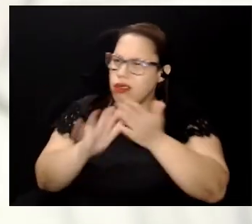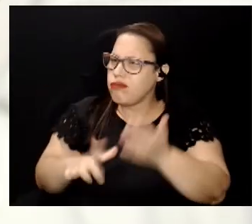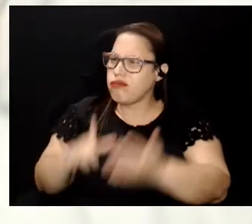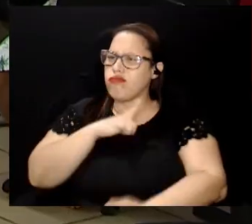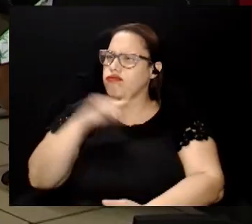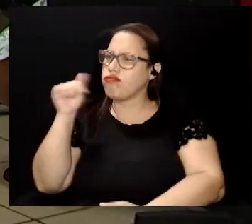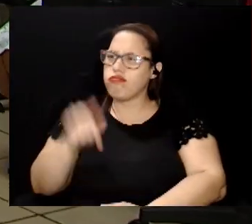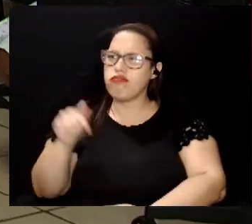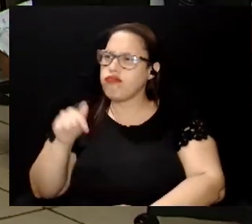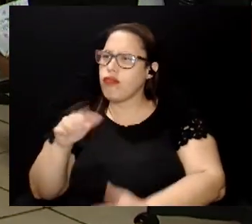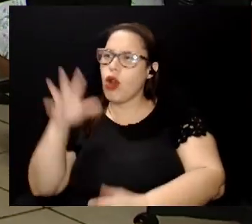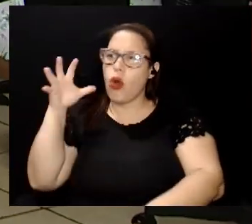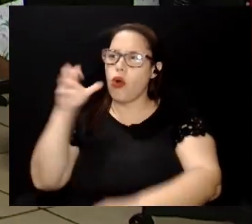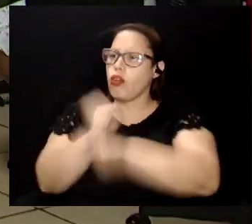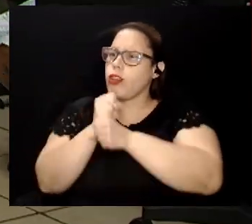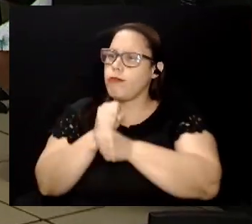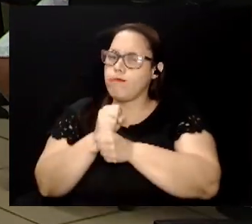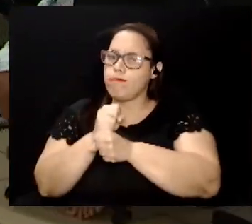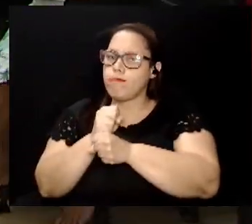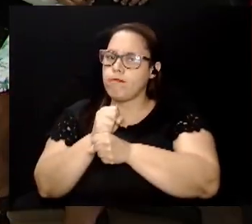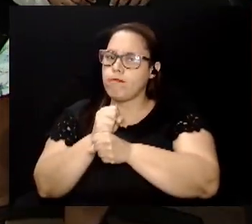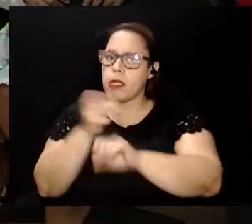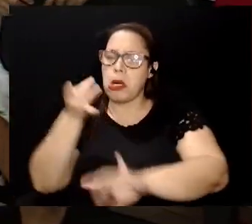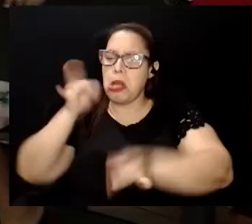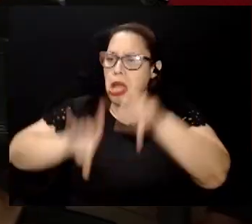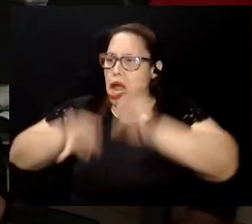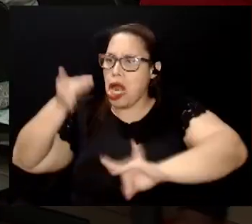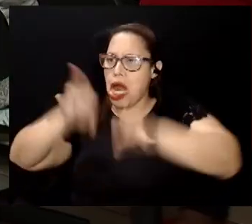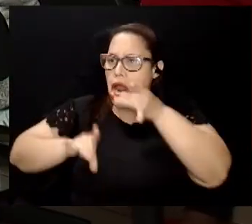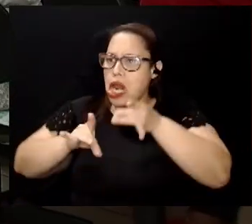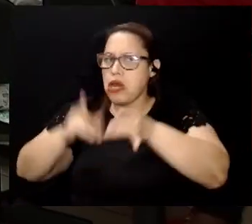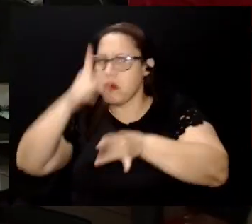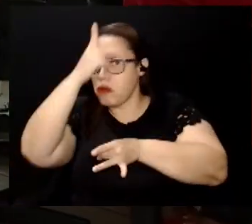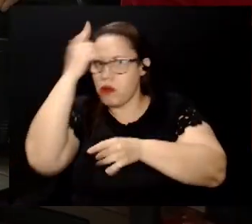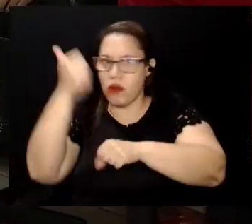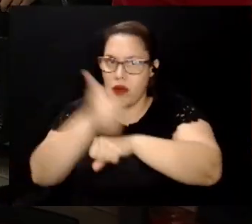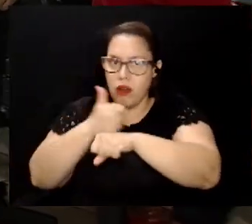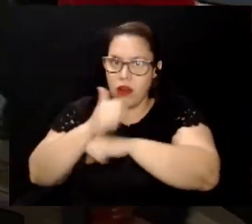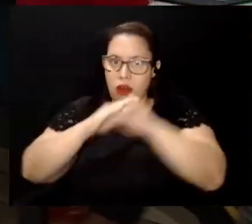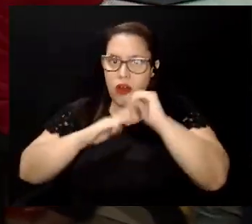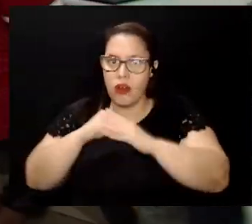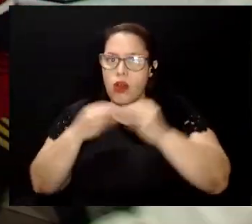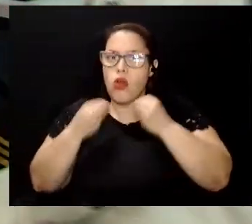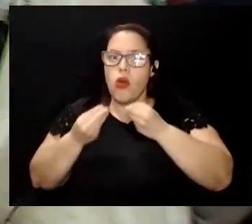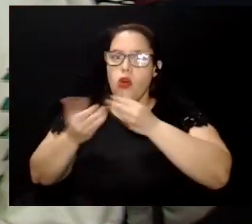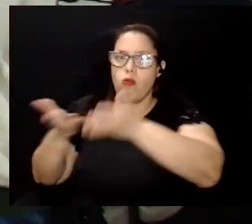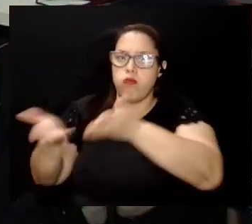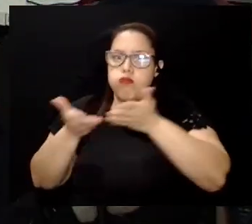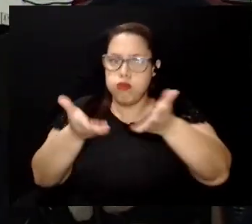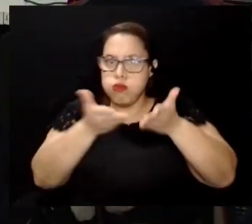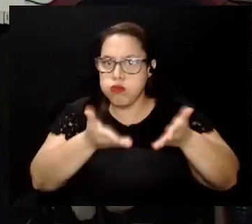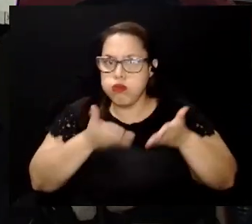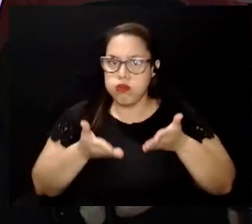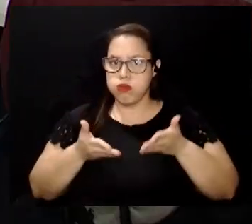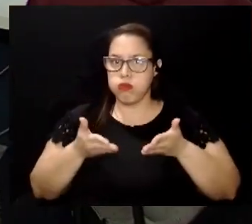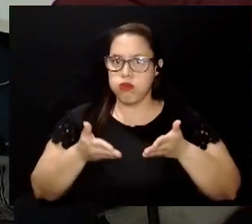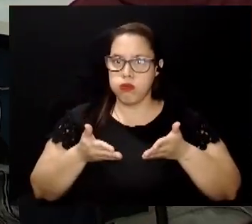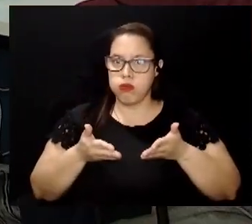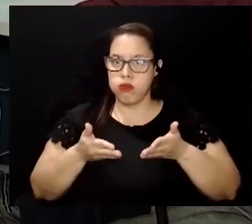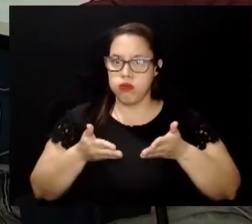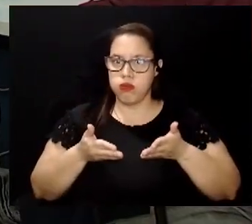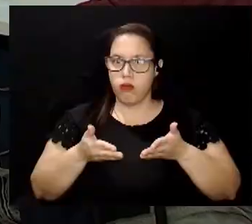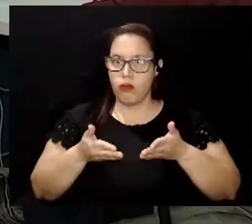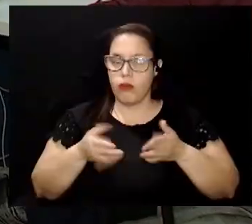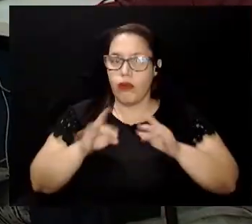oficinas, os oficineiros, Como que é distribuída as como são distribuídas as atividades ao